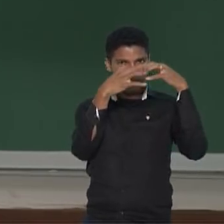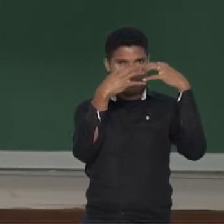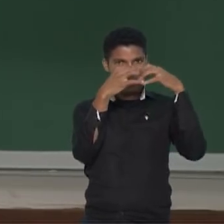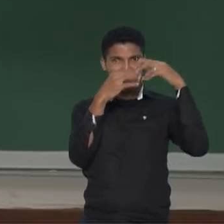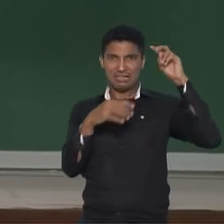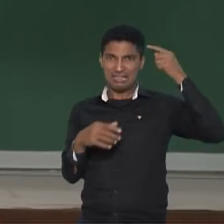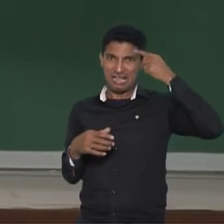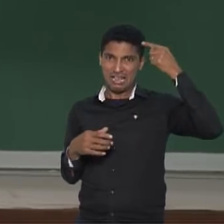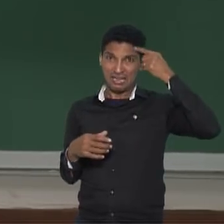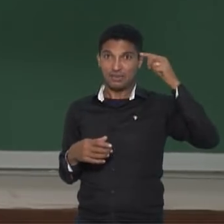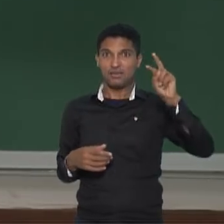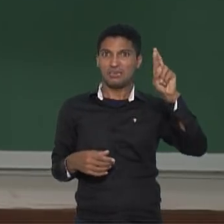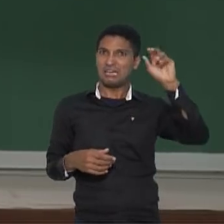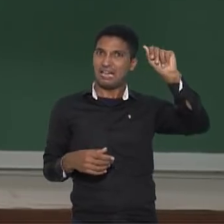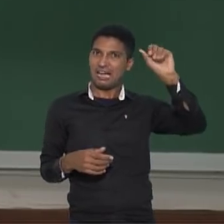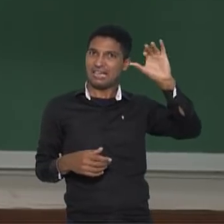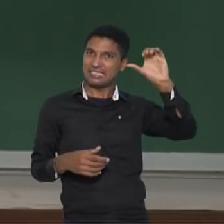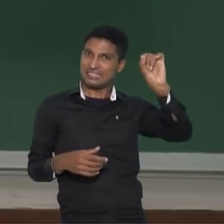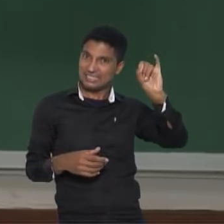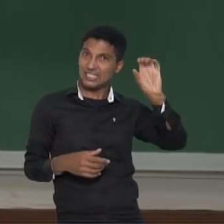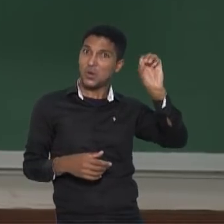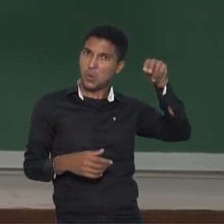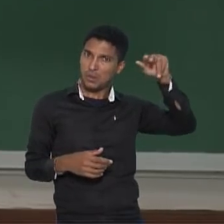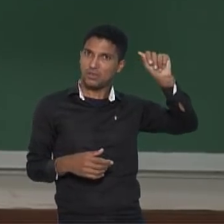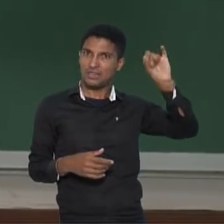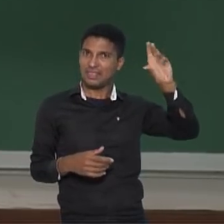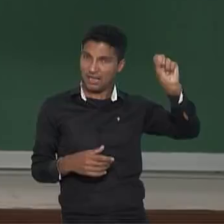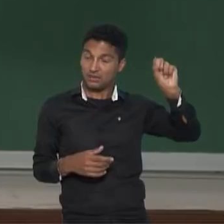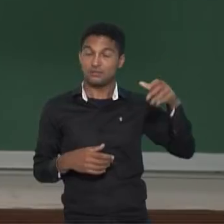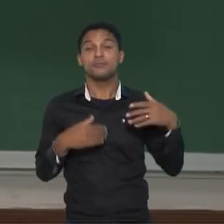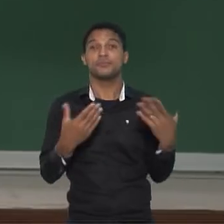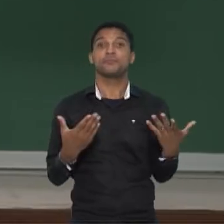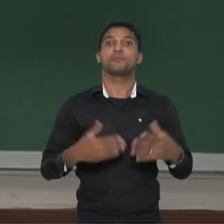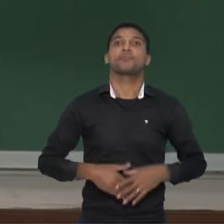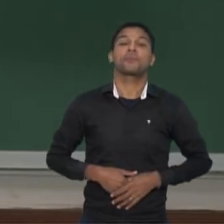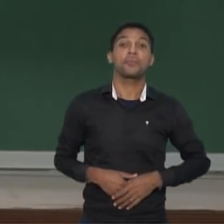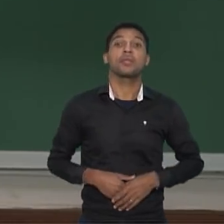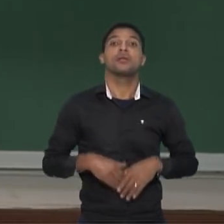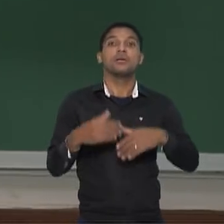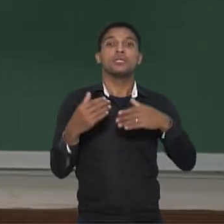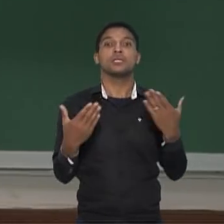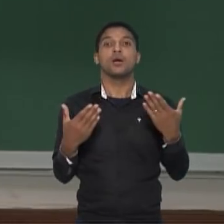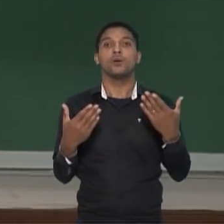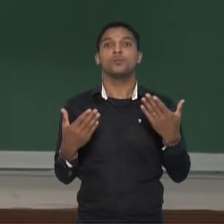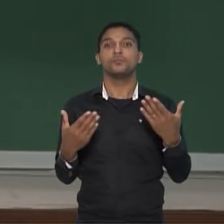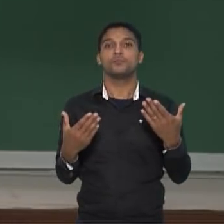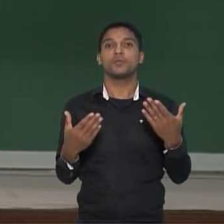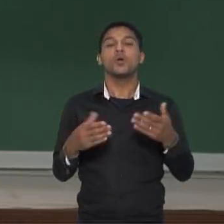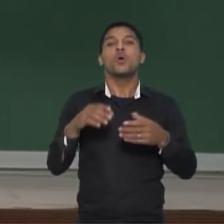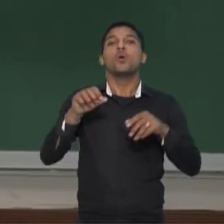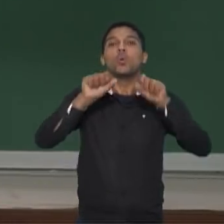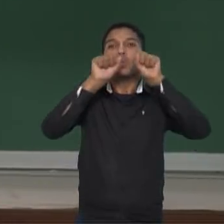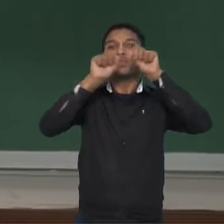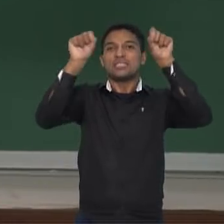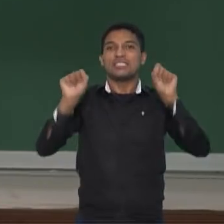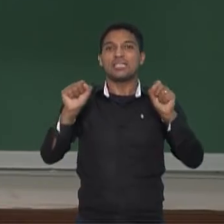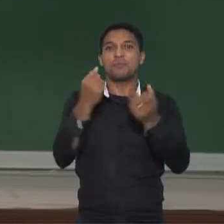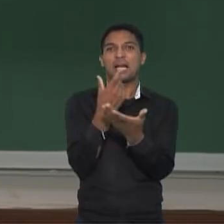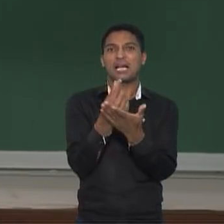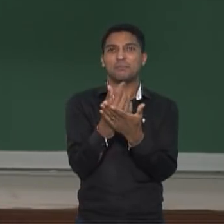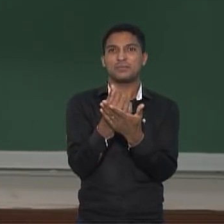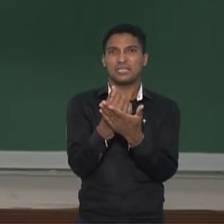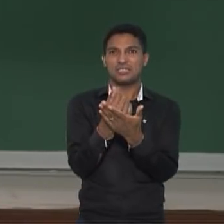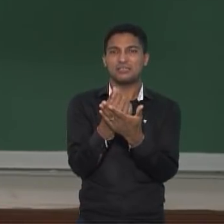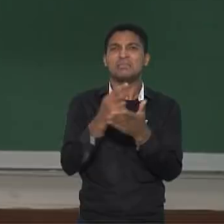progresso, né? Será que tudo que a gente fez nesse sistema capitalista pode ser chamado de progresso, né? Então, a gente